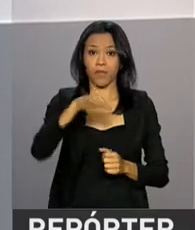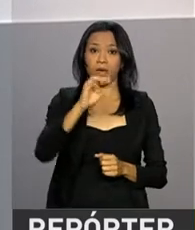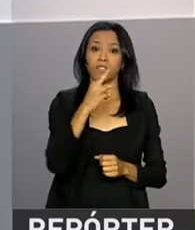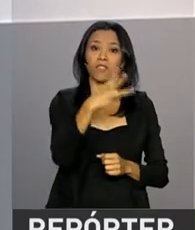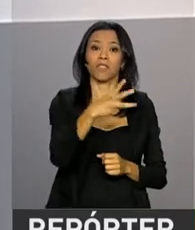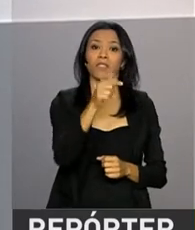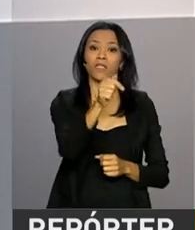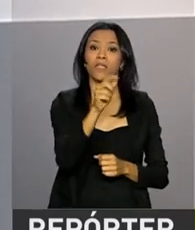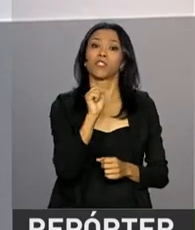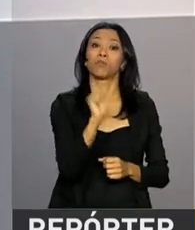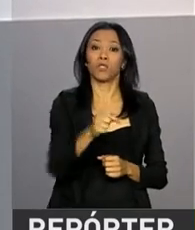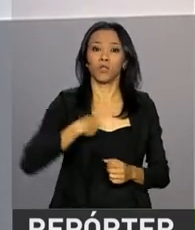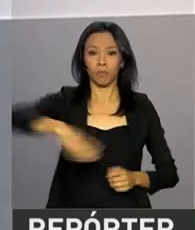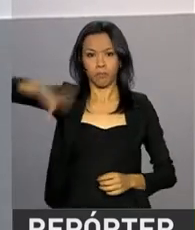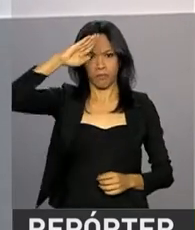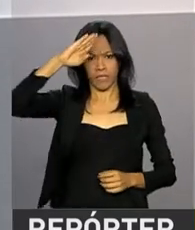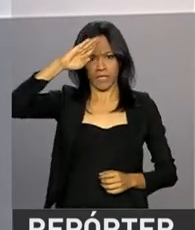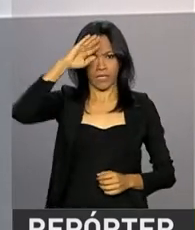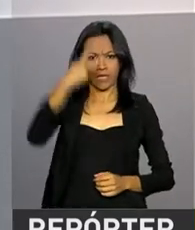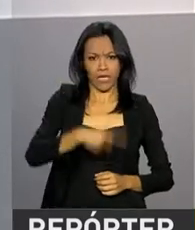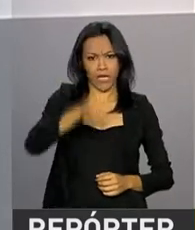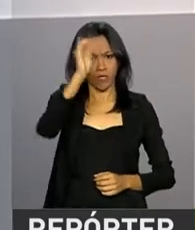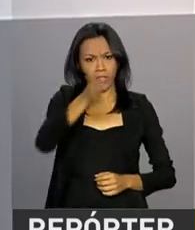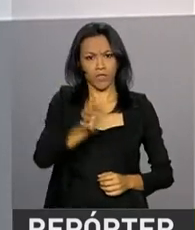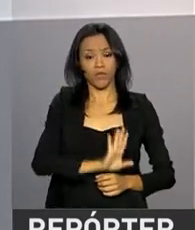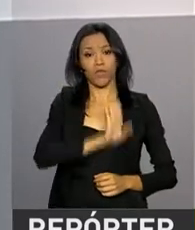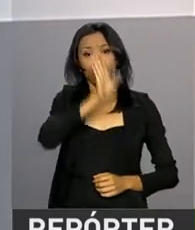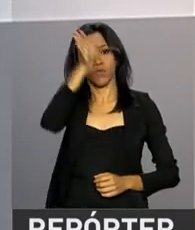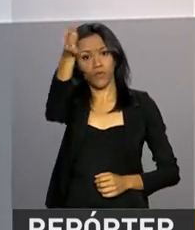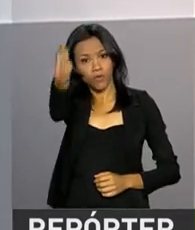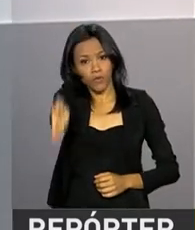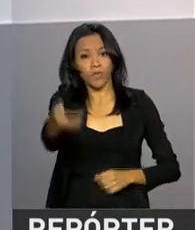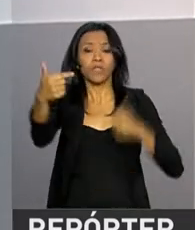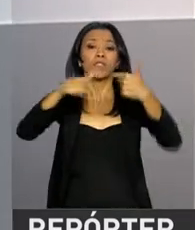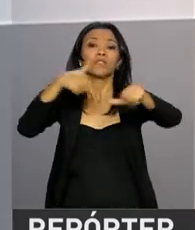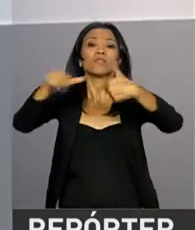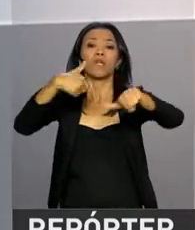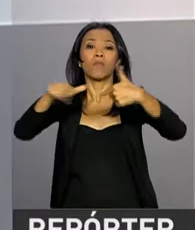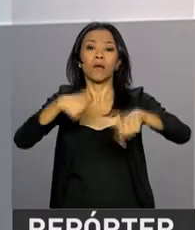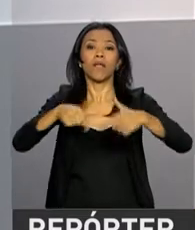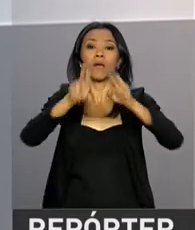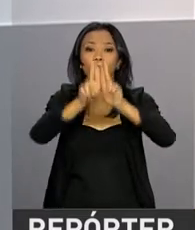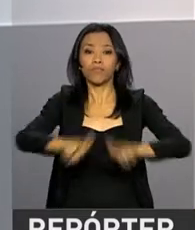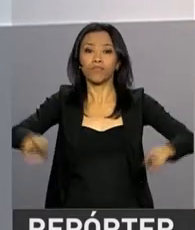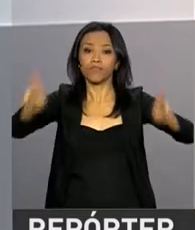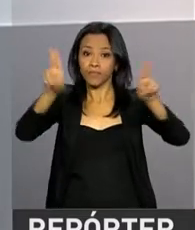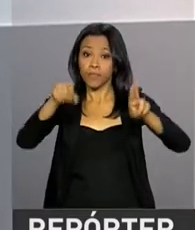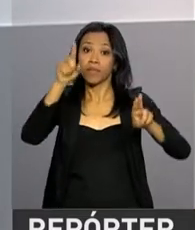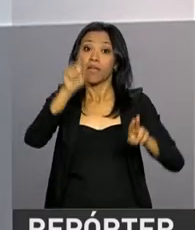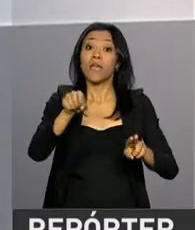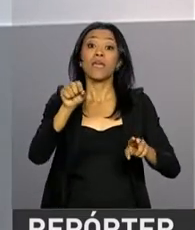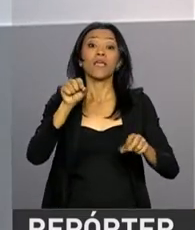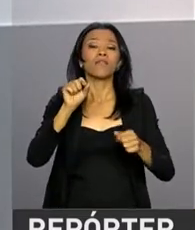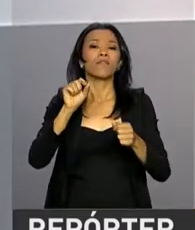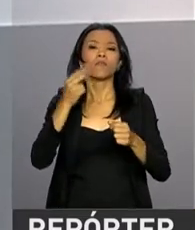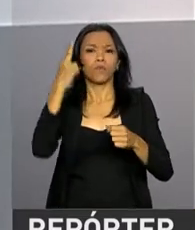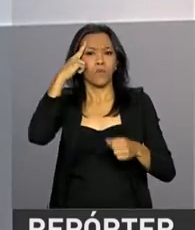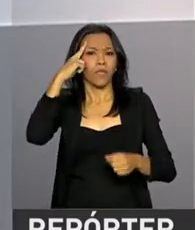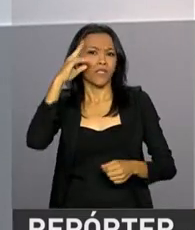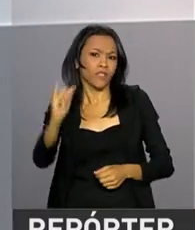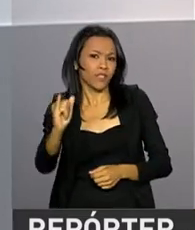37 mil militares brasileiros atuaram na missão das nações unidas para estabilização do haiti a minustah eles foram homenageados